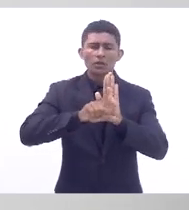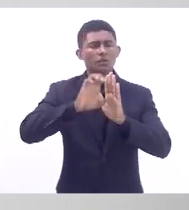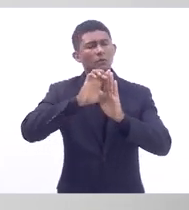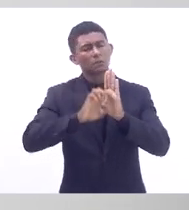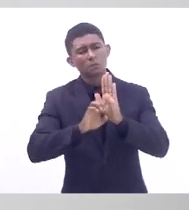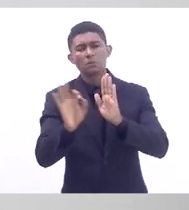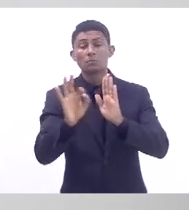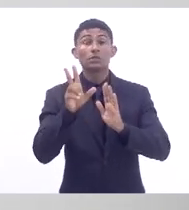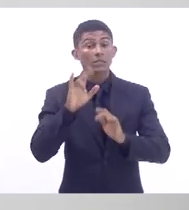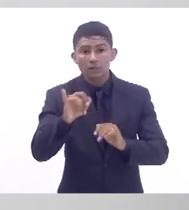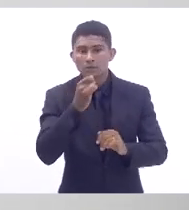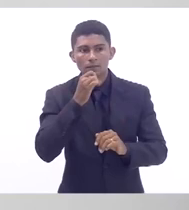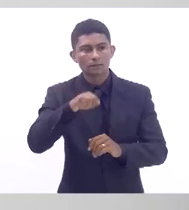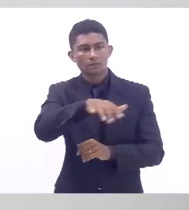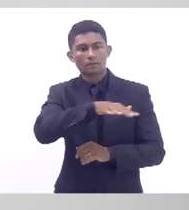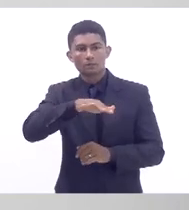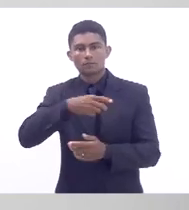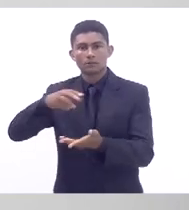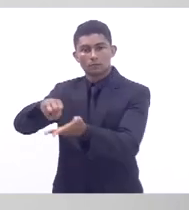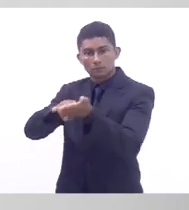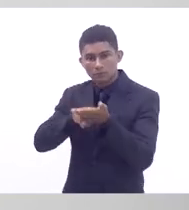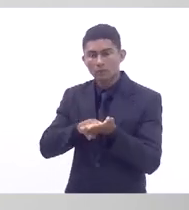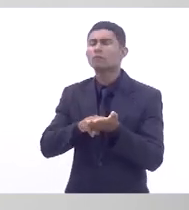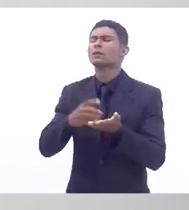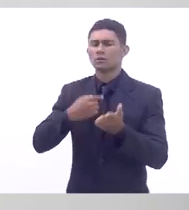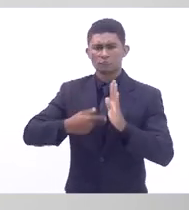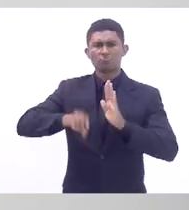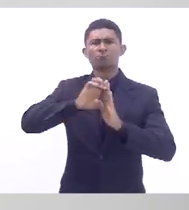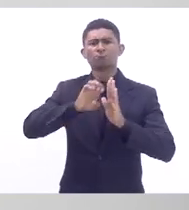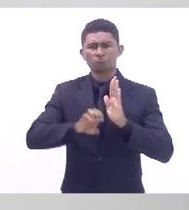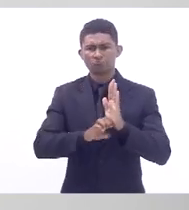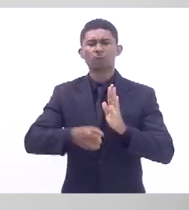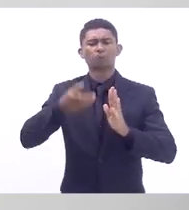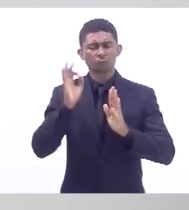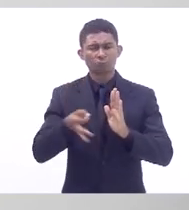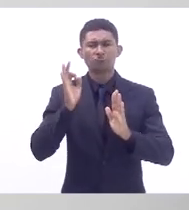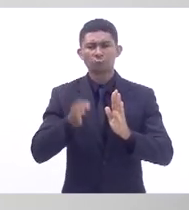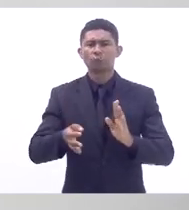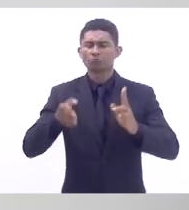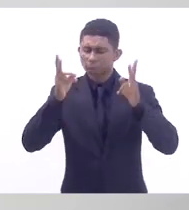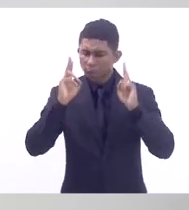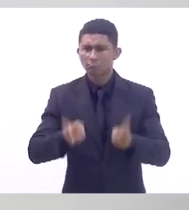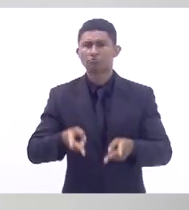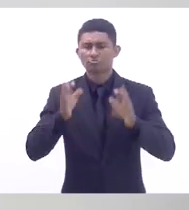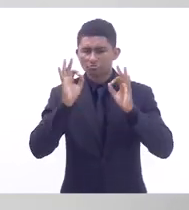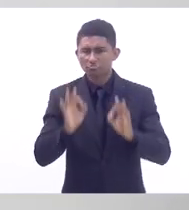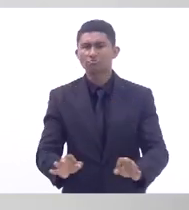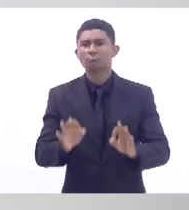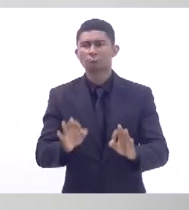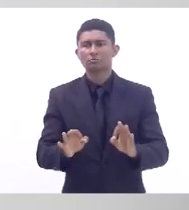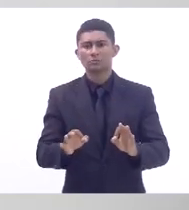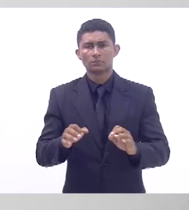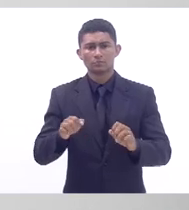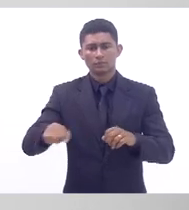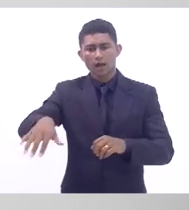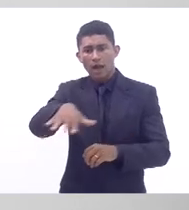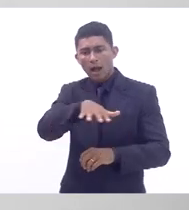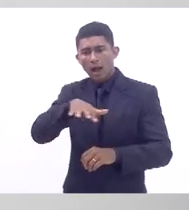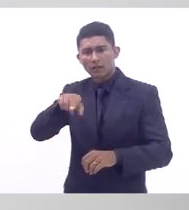vi a mensagem para qualquer área eu vou emendar para incluir as áreas estão sendo colocados em segundo plano